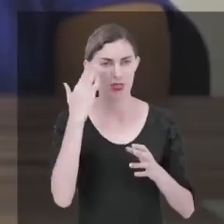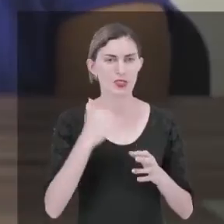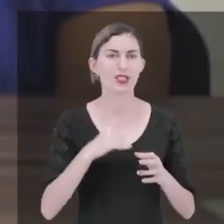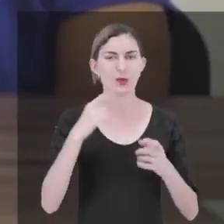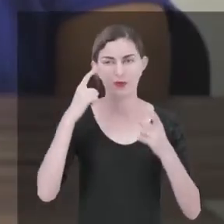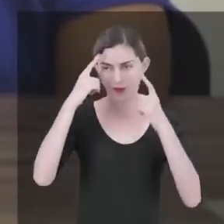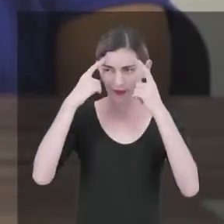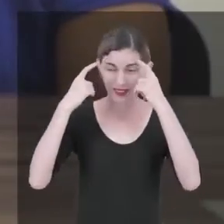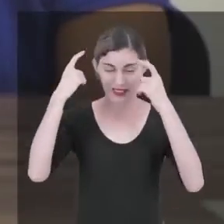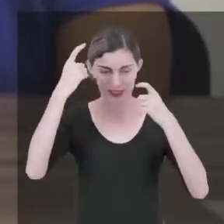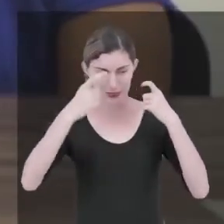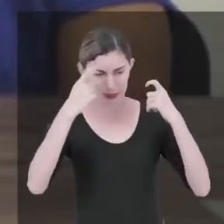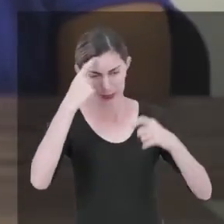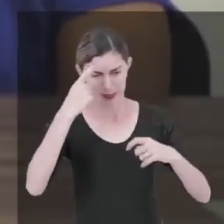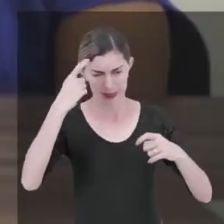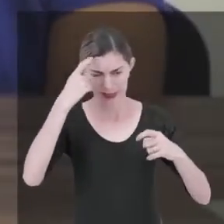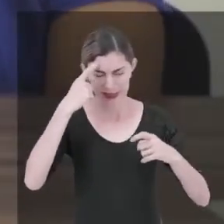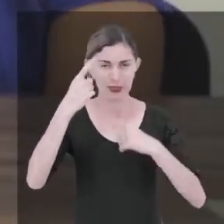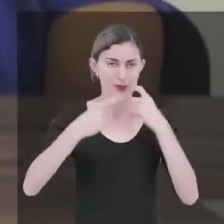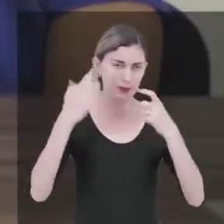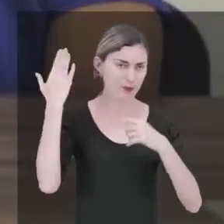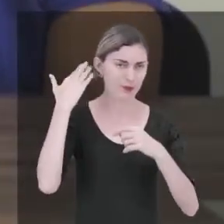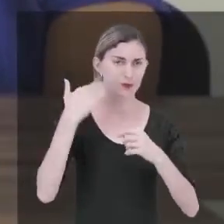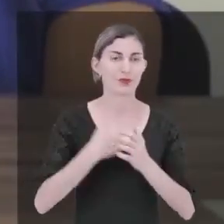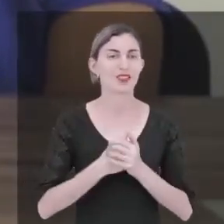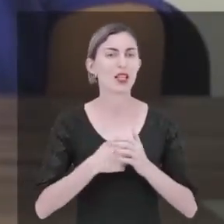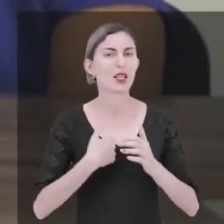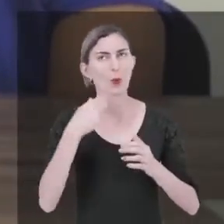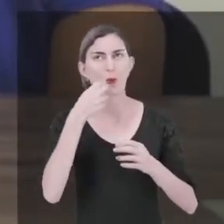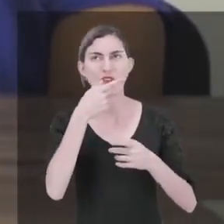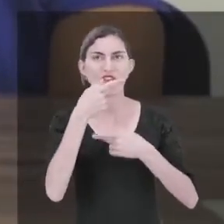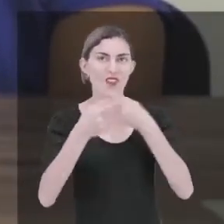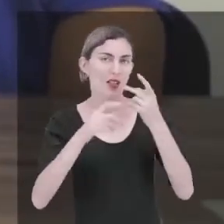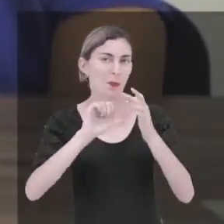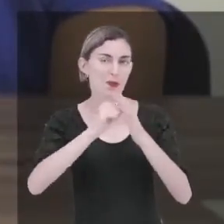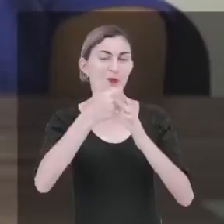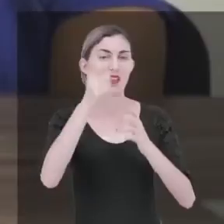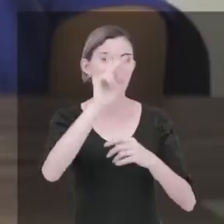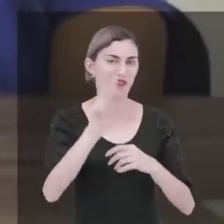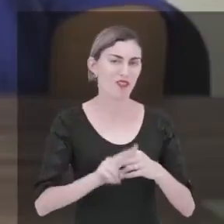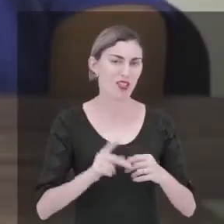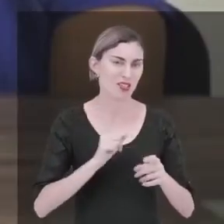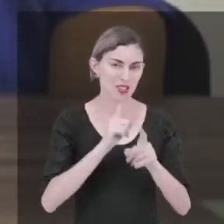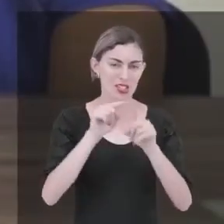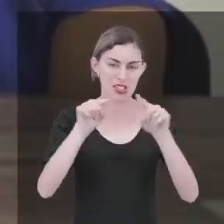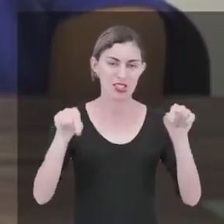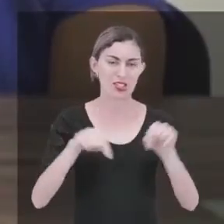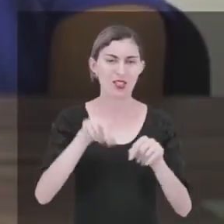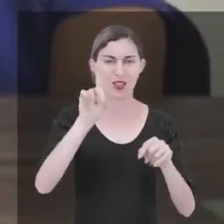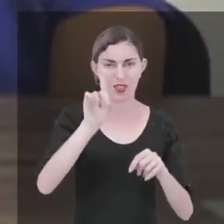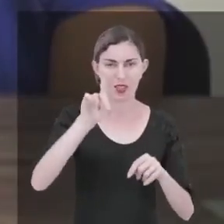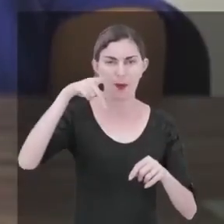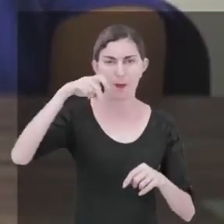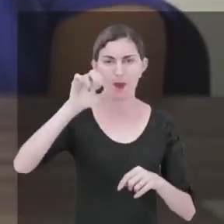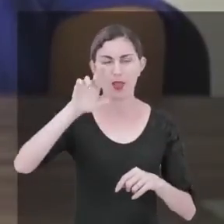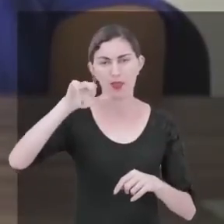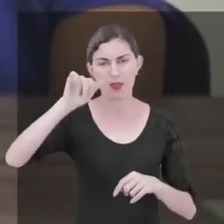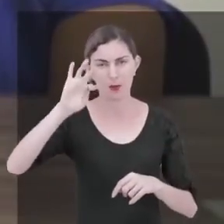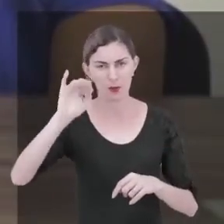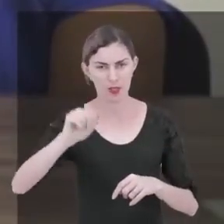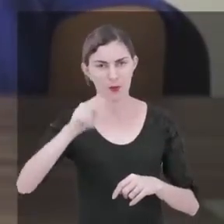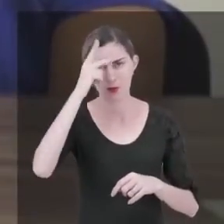quebrou muito a cabeça, né? Eu posso dizer que a primeira vez que eu entrei no departamento de pessoal foi a convite da empresa onde eu